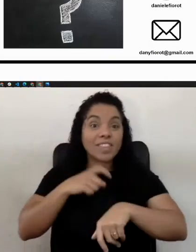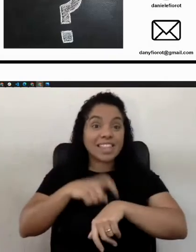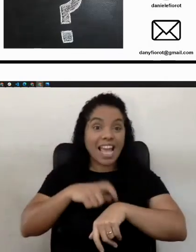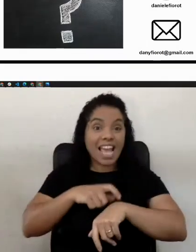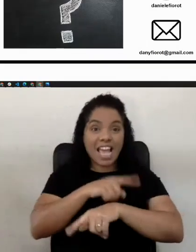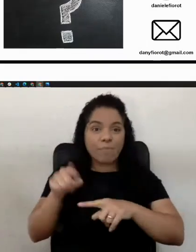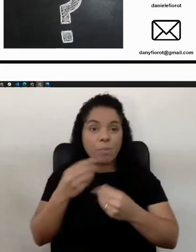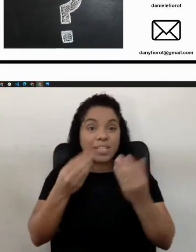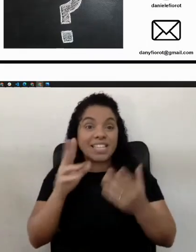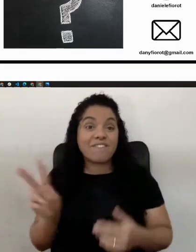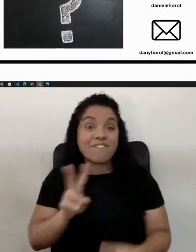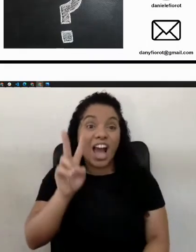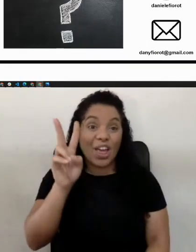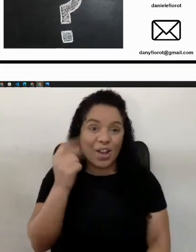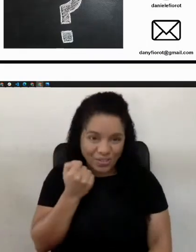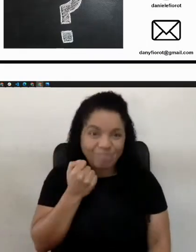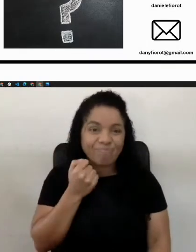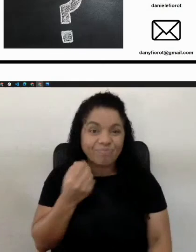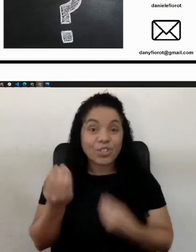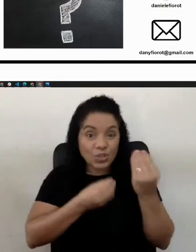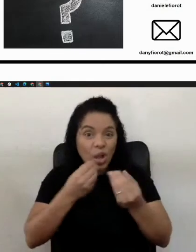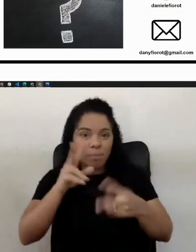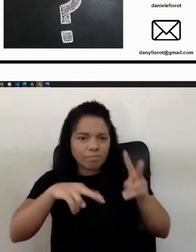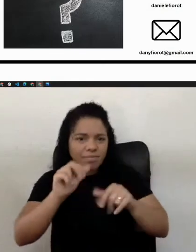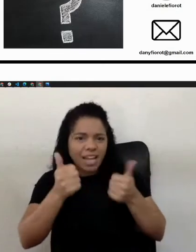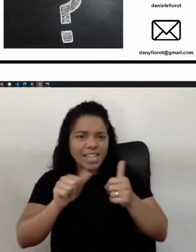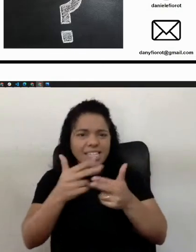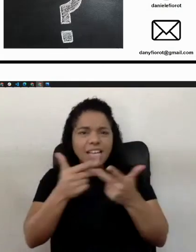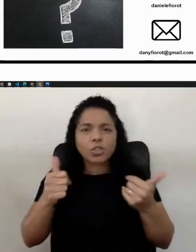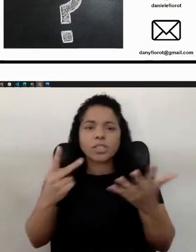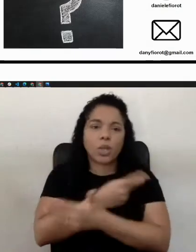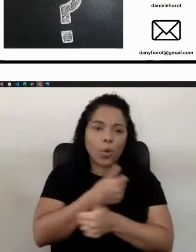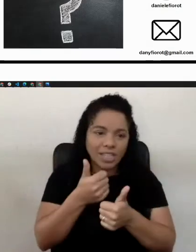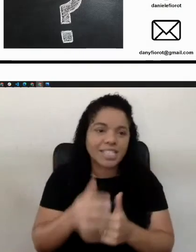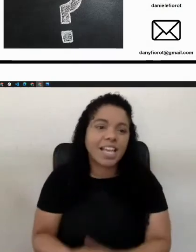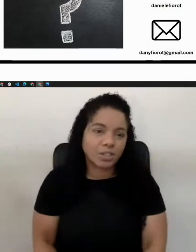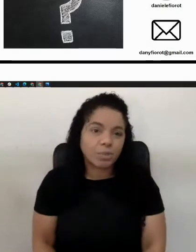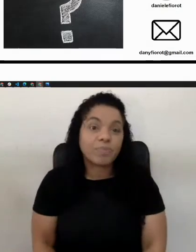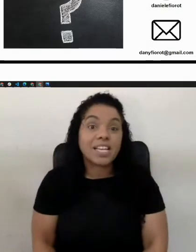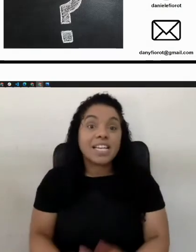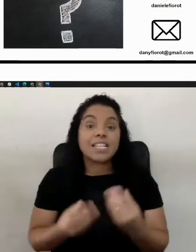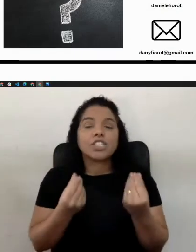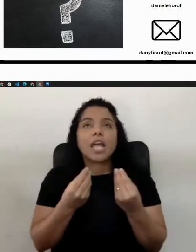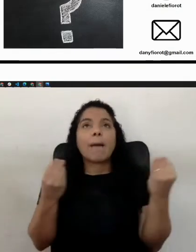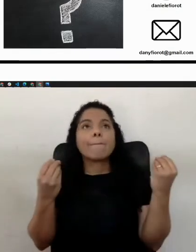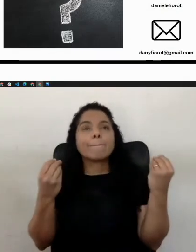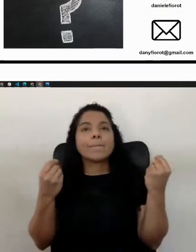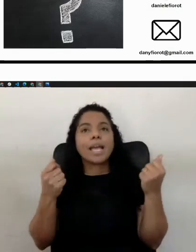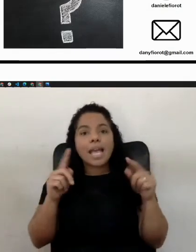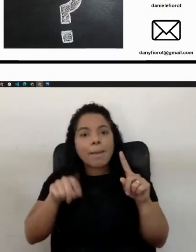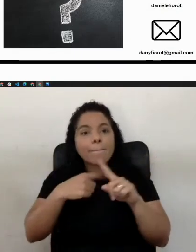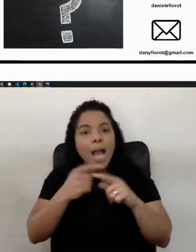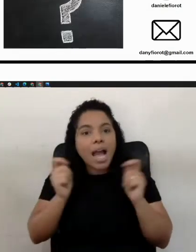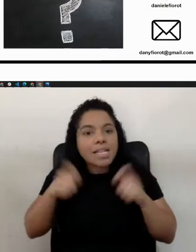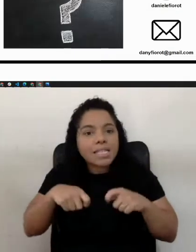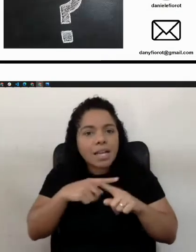você trazer valor no sentido de analisar as coisas que estão acontecendo. Te dá mais poder de você conhecer ainda